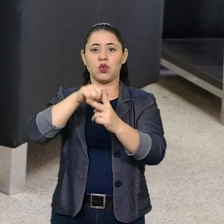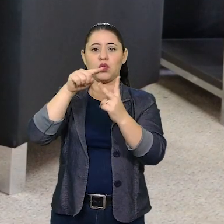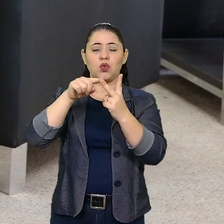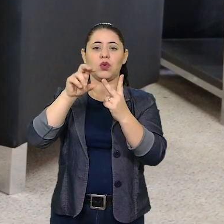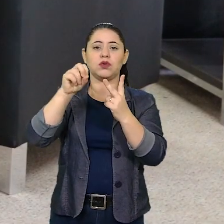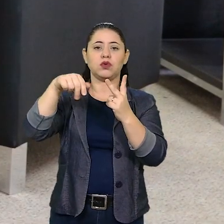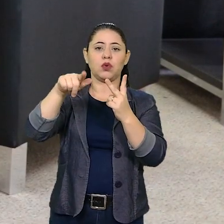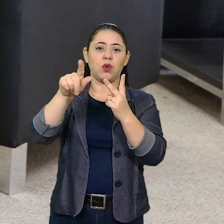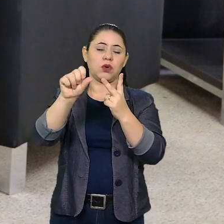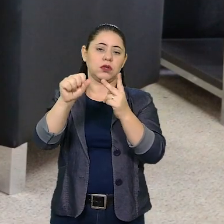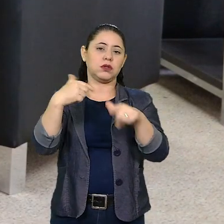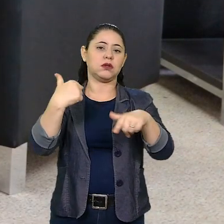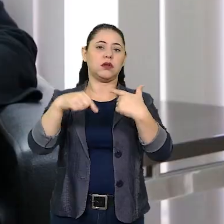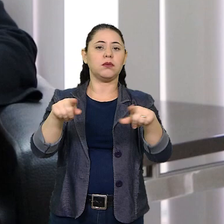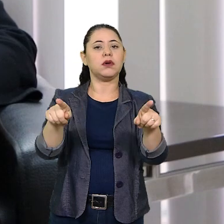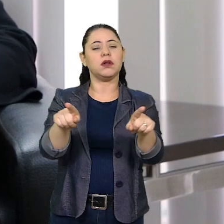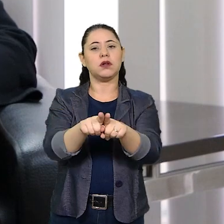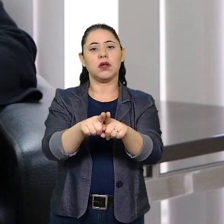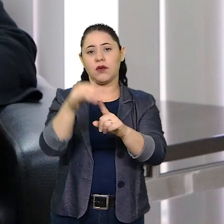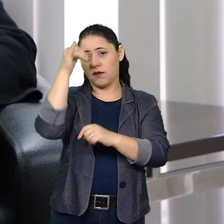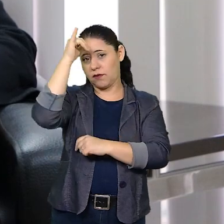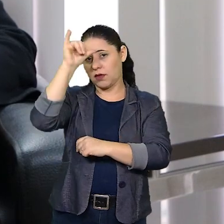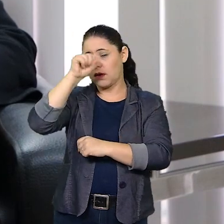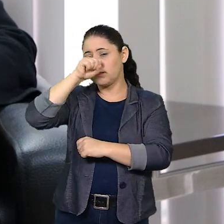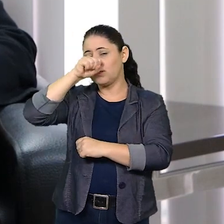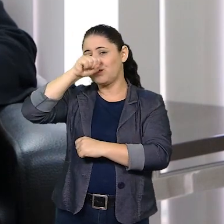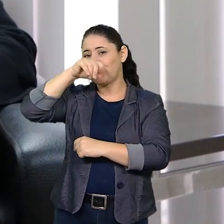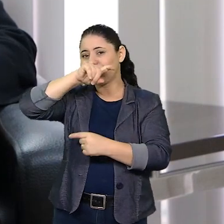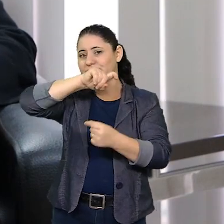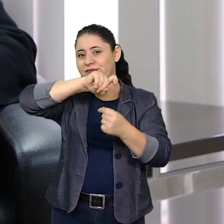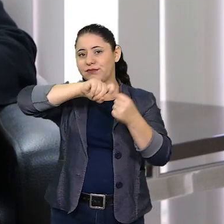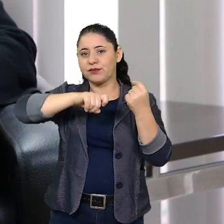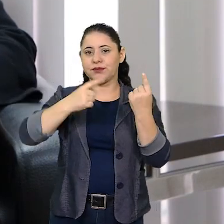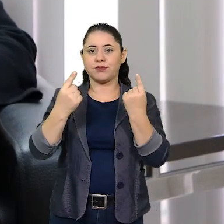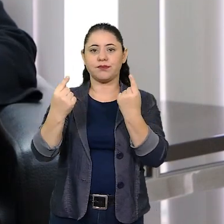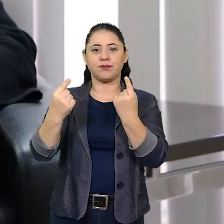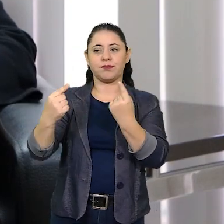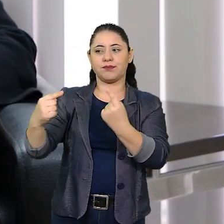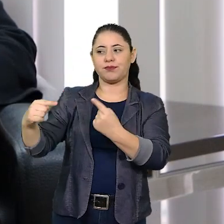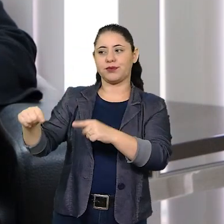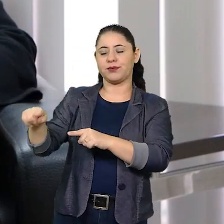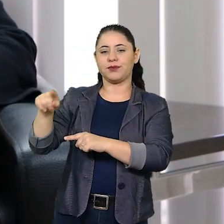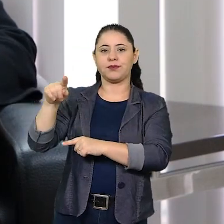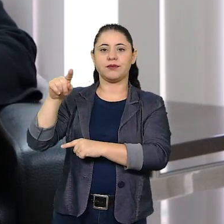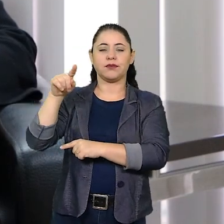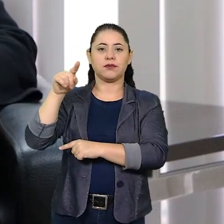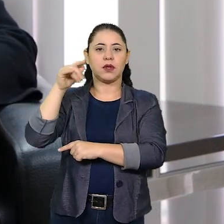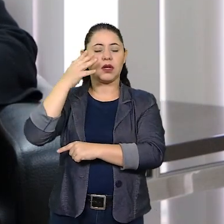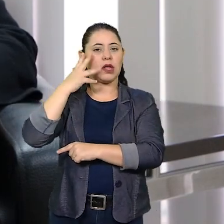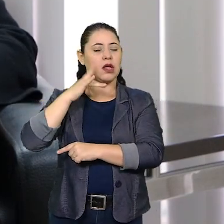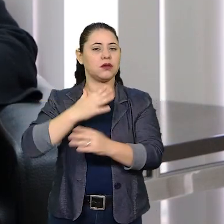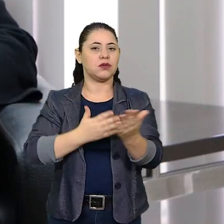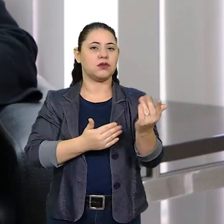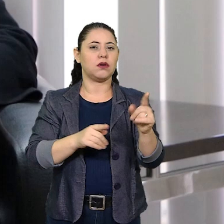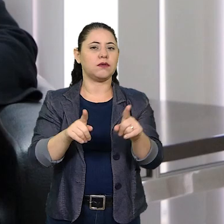duas ONGs que atuam nessa área de combate à violência sexual contra crianças e adolescentes.